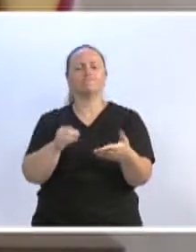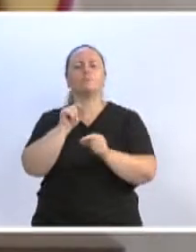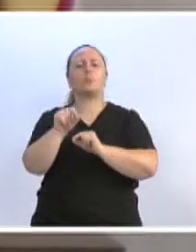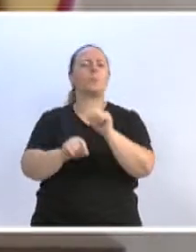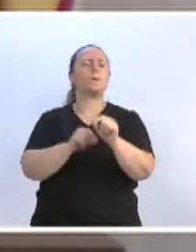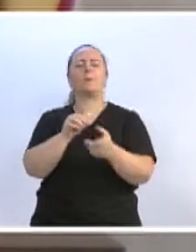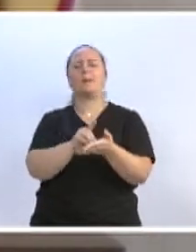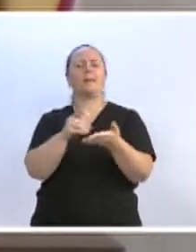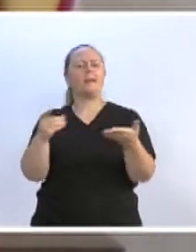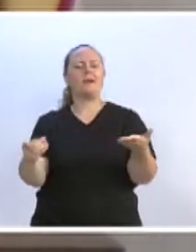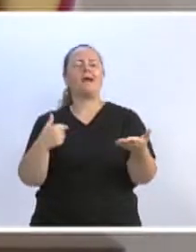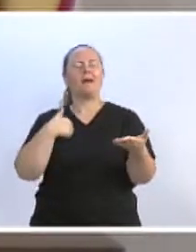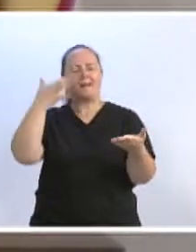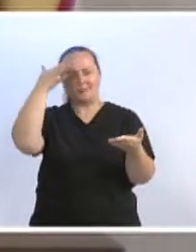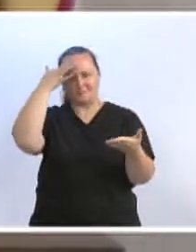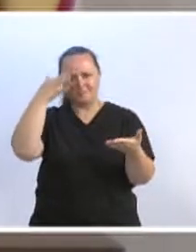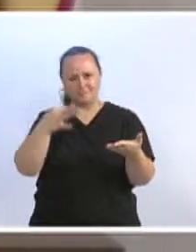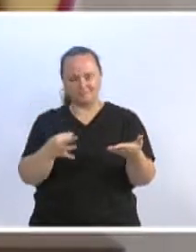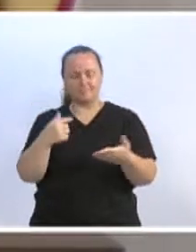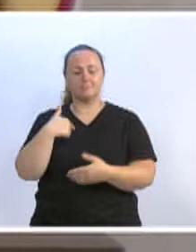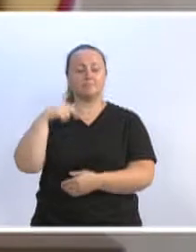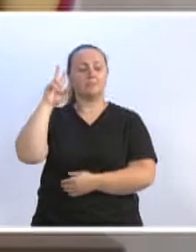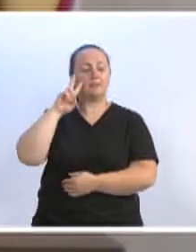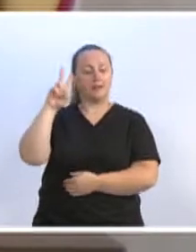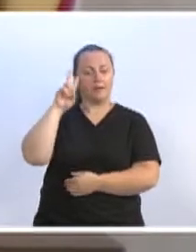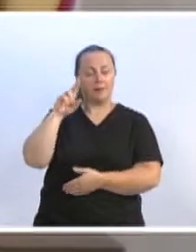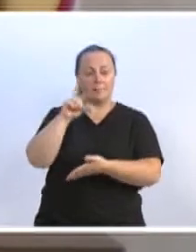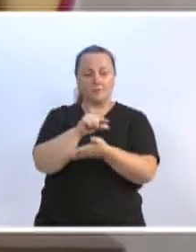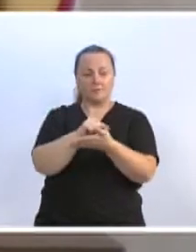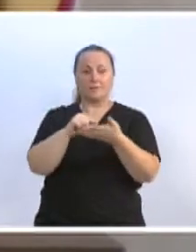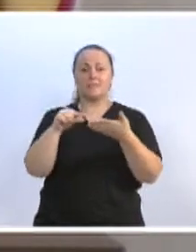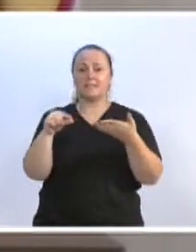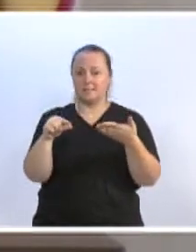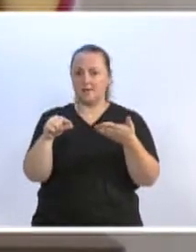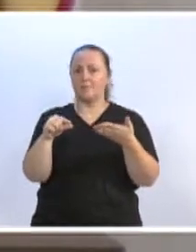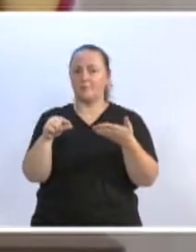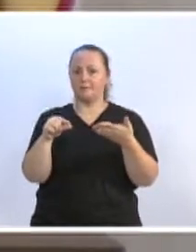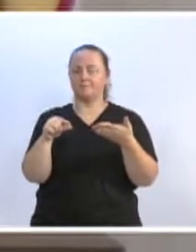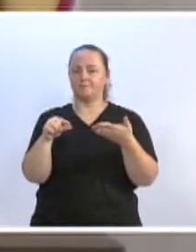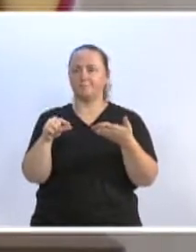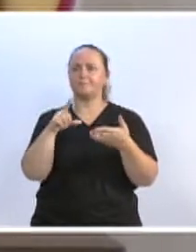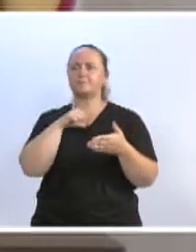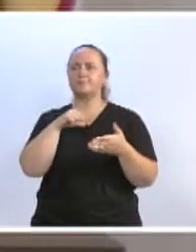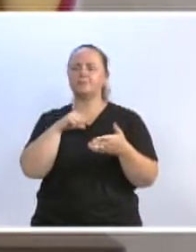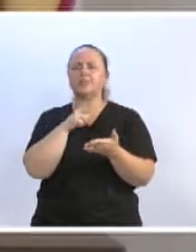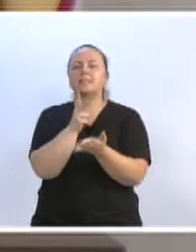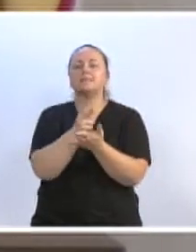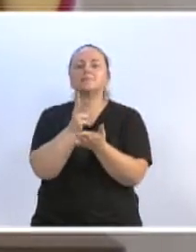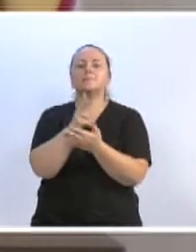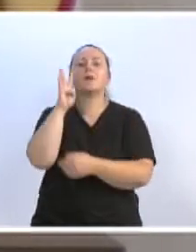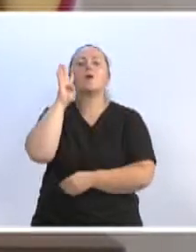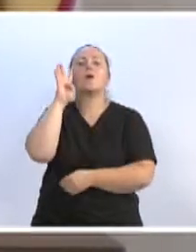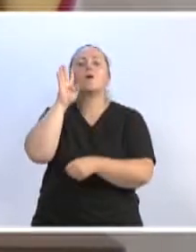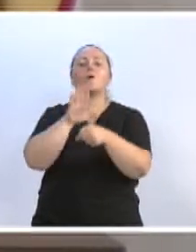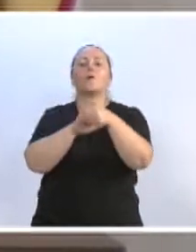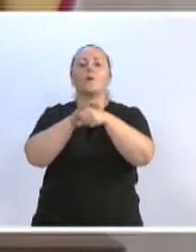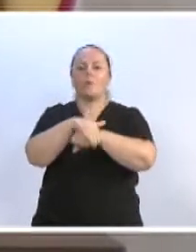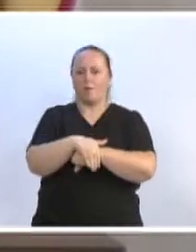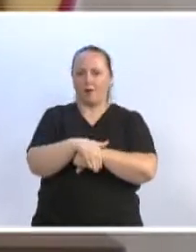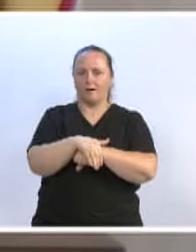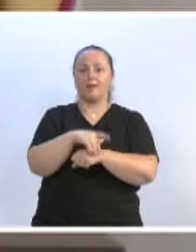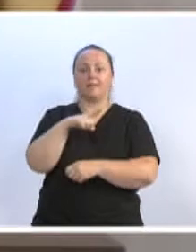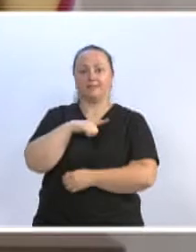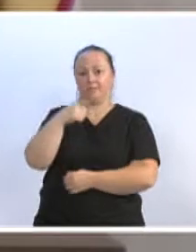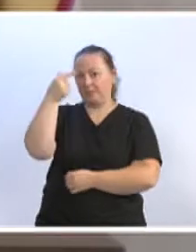muito bem de um versículo que nós estudávamos nas quartas-feiras à noite. Eu fazia faculdade, saía